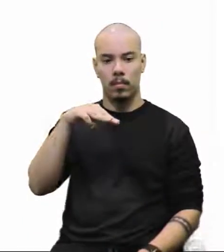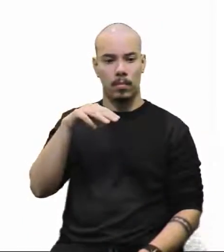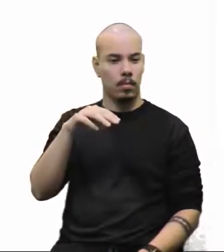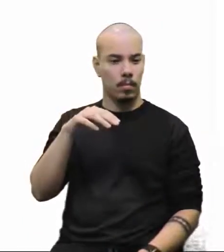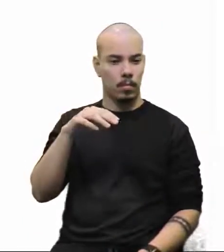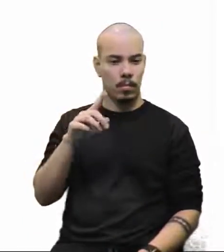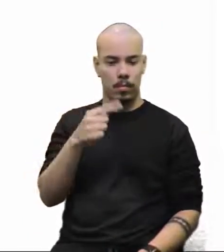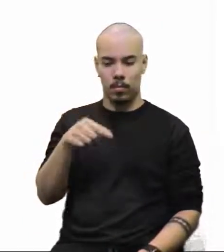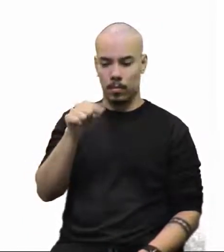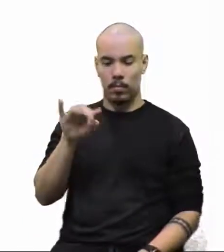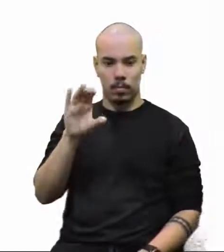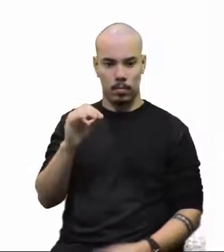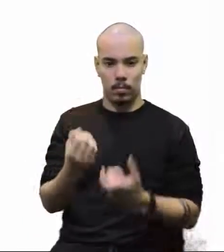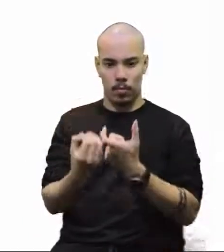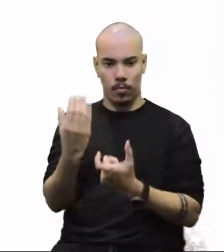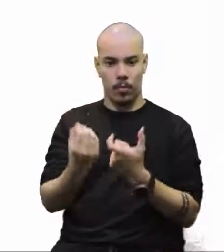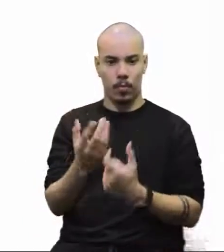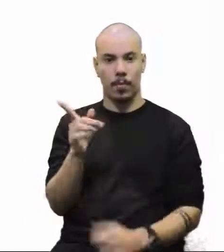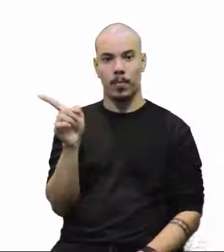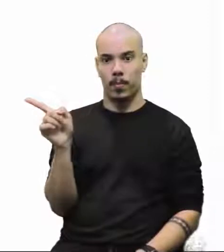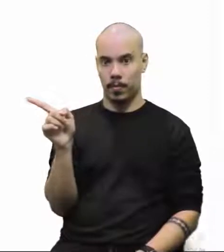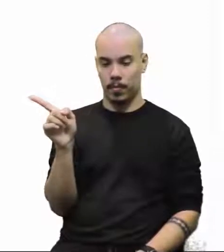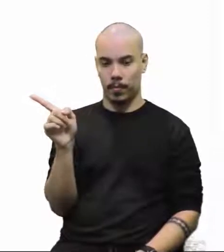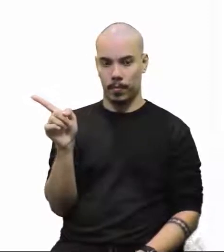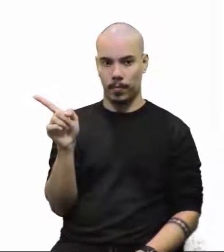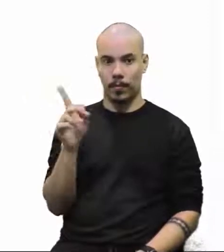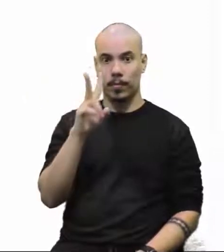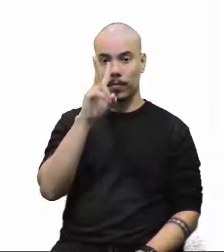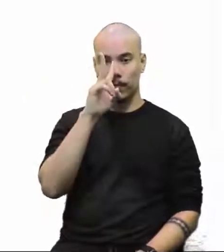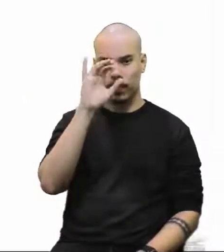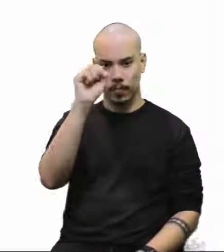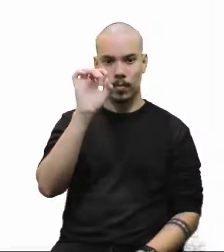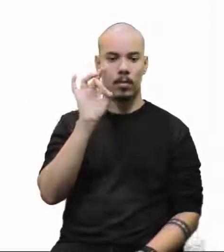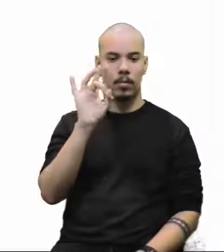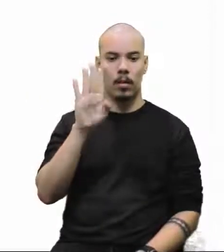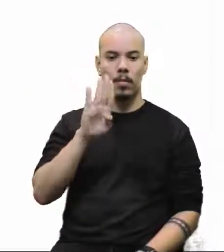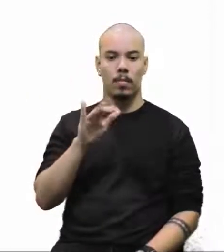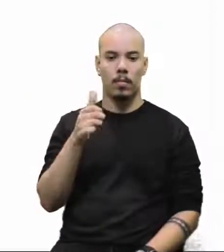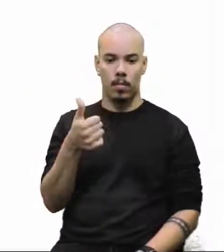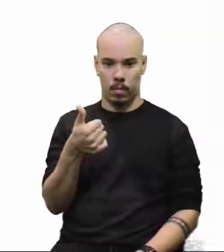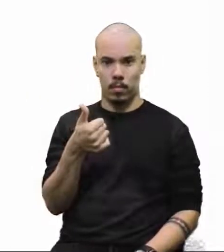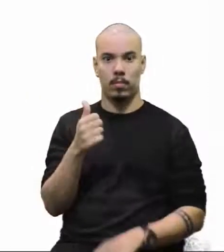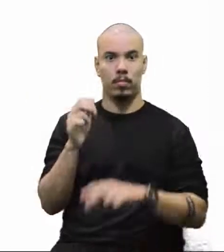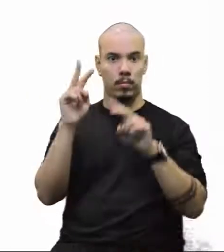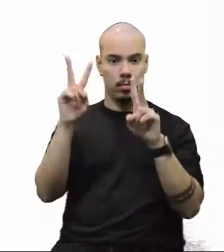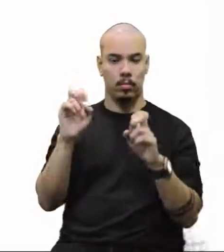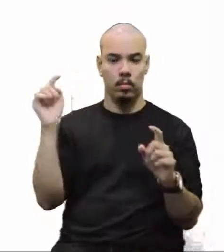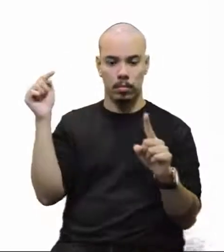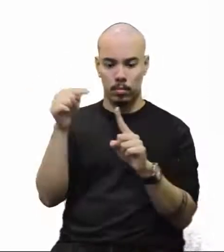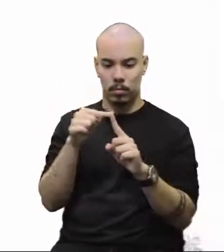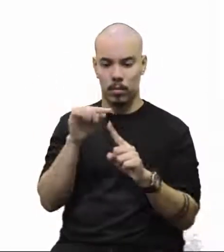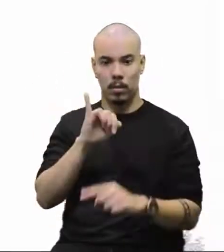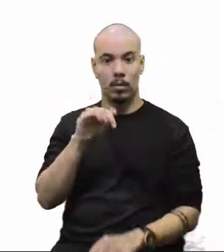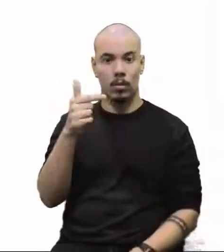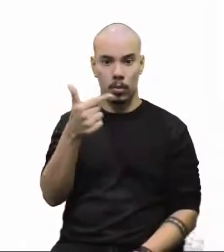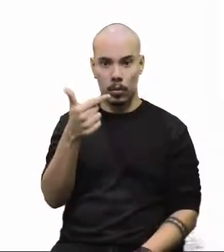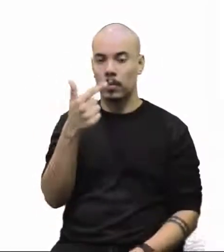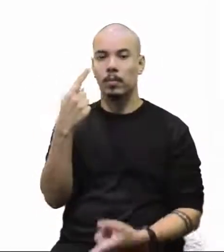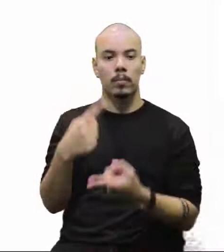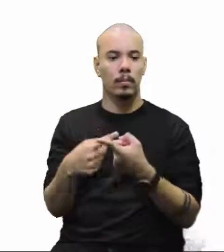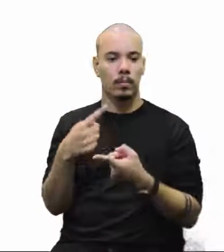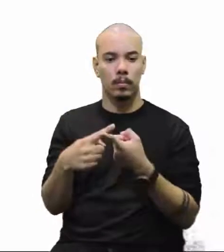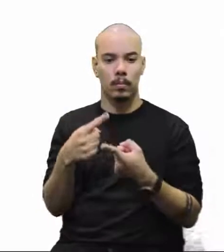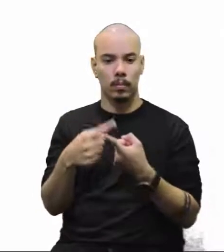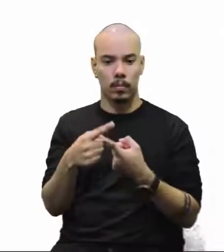2πr vezes L. A força magnética é só do B1 em relação a I2. Por quê?